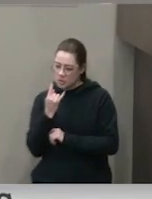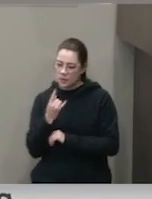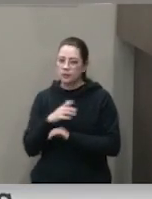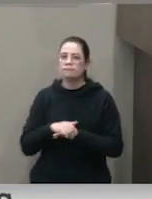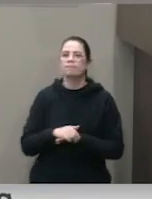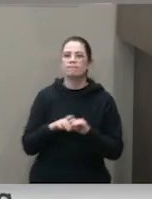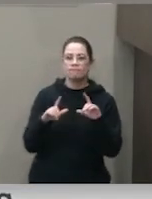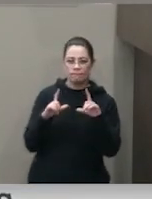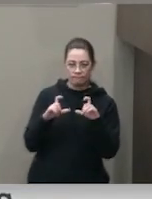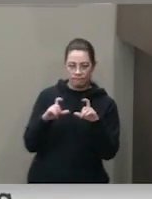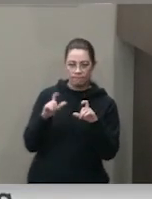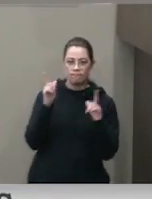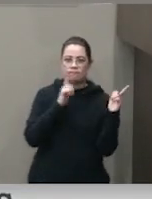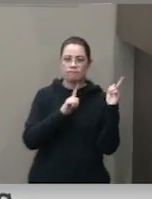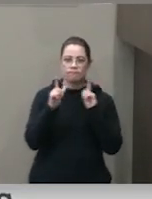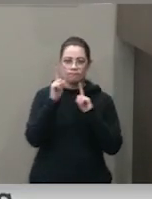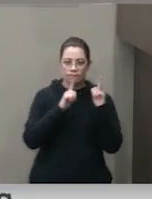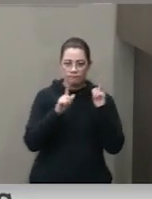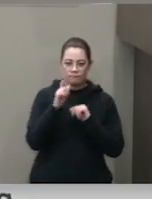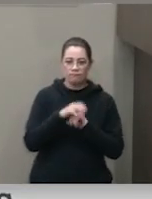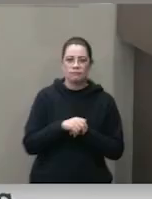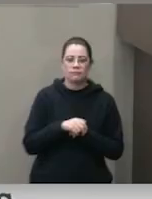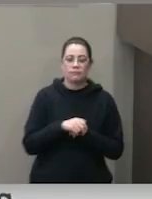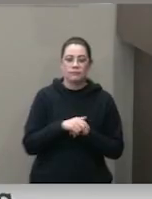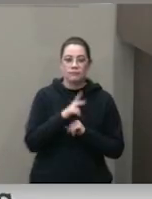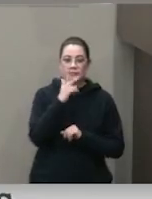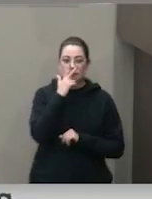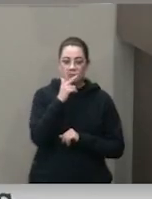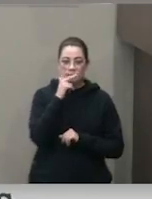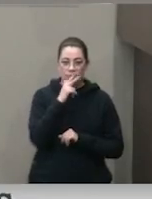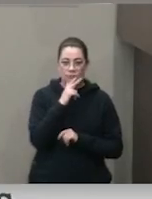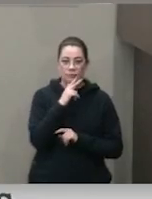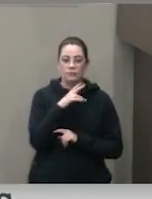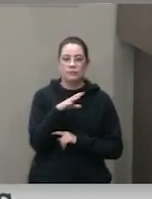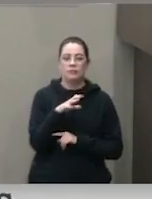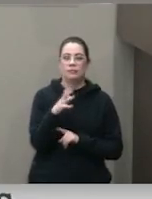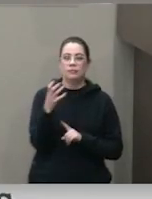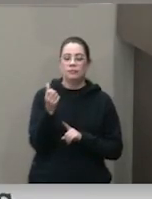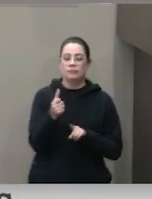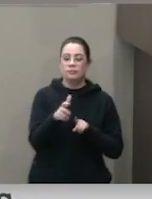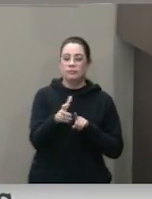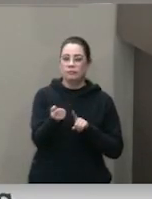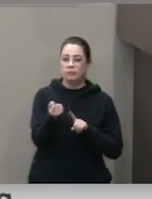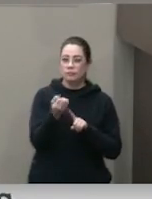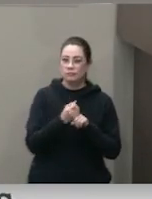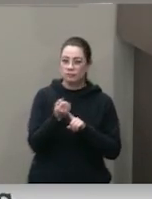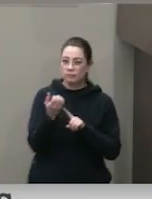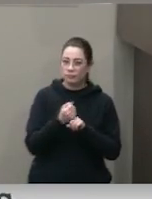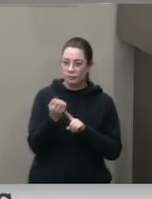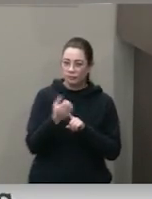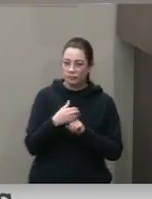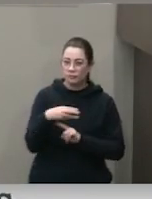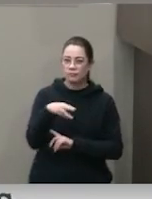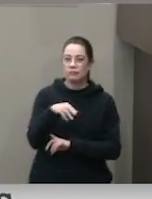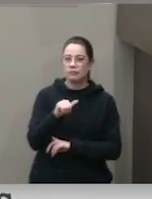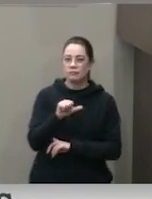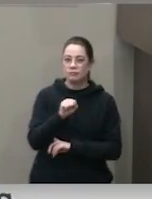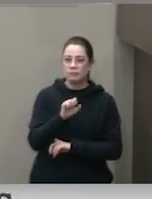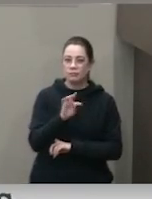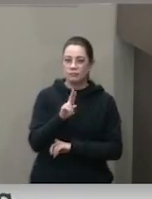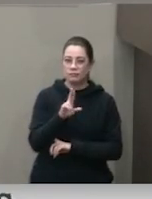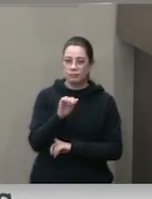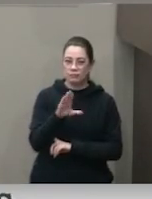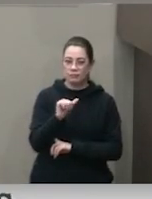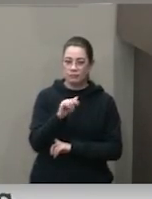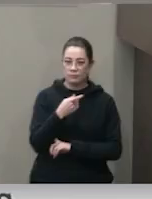essa foto, para ele poder se masturbar, para ele poder fazer sei lá o que ele faz, né, fechado